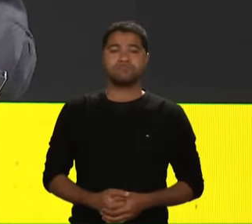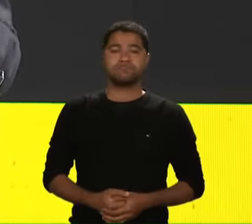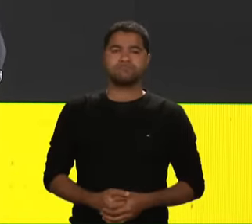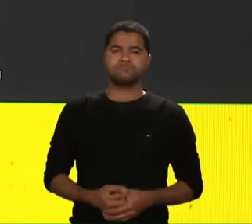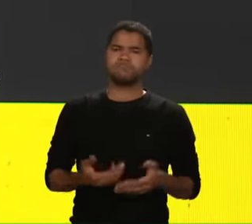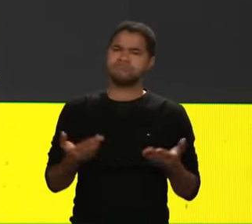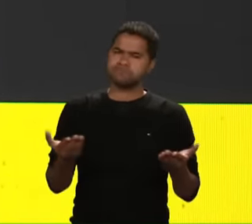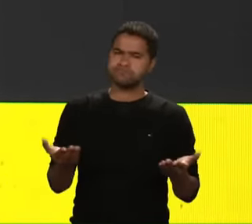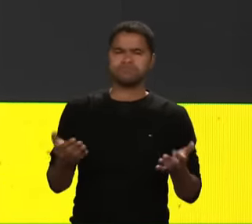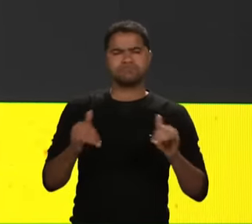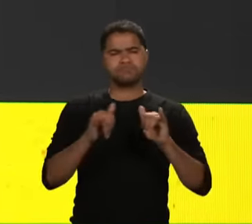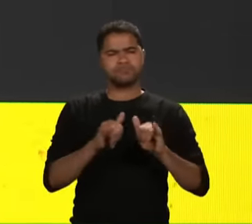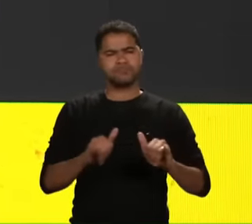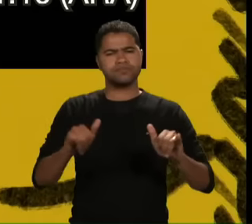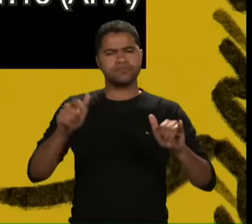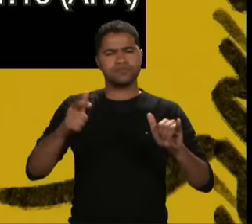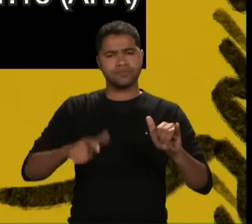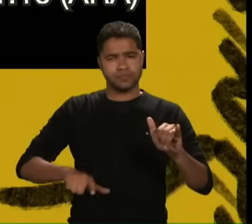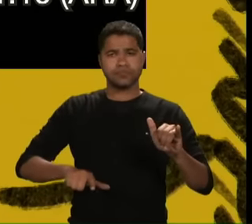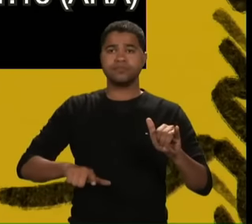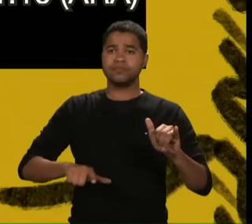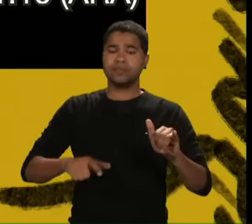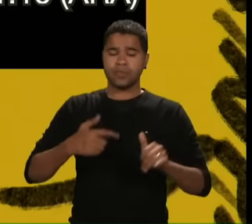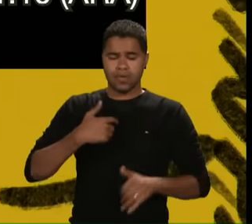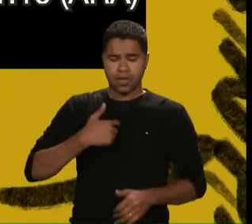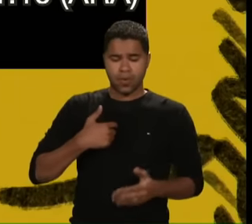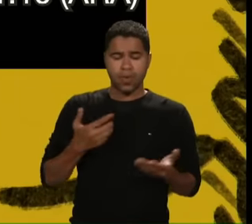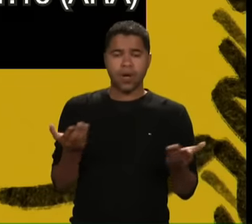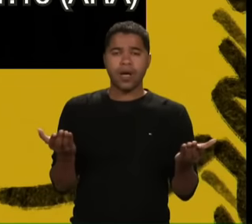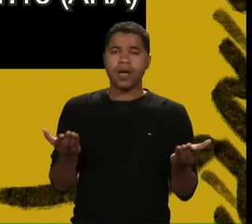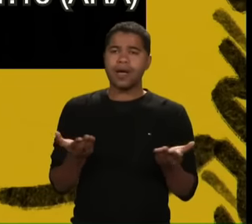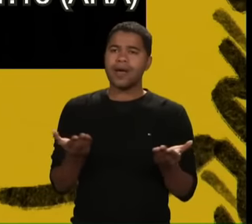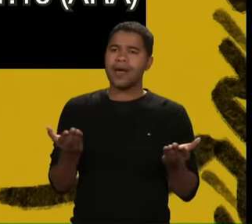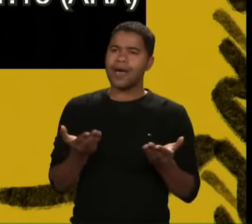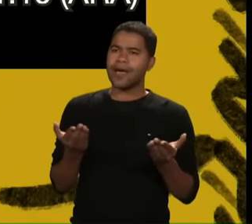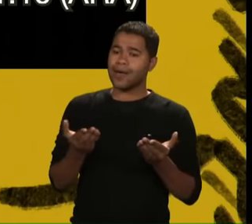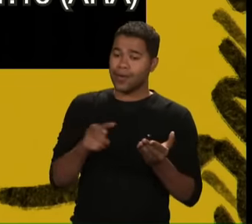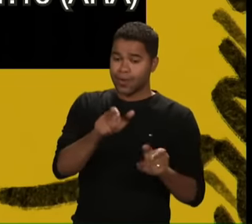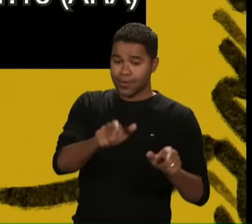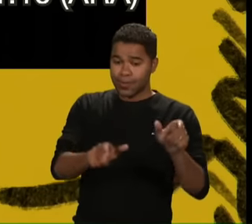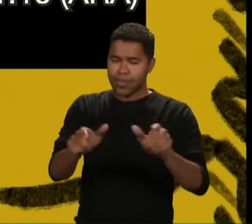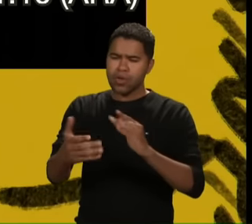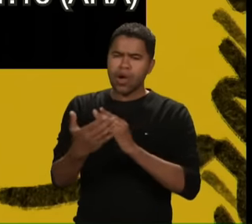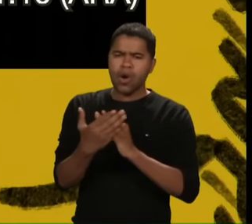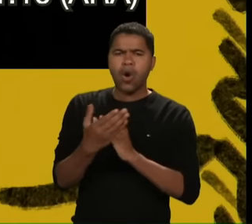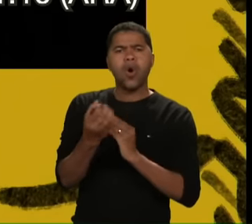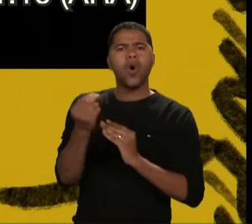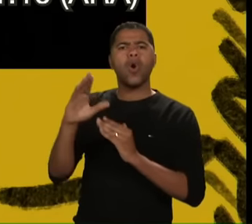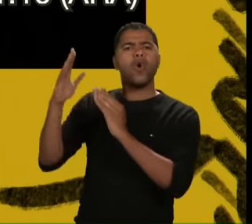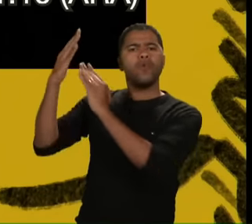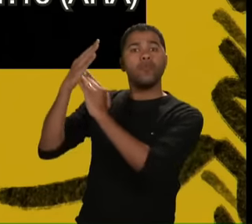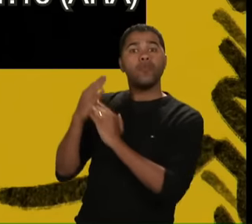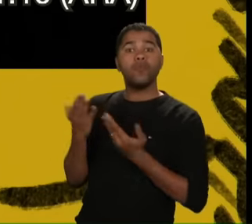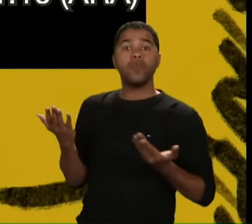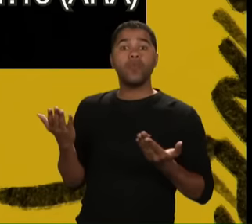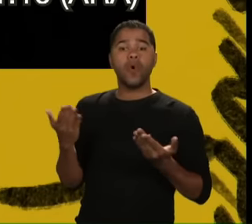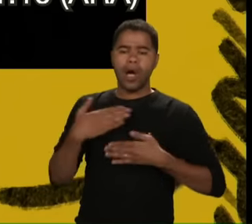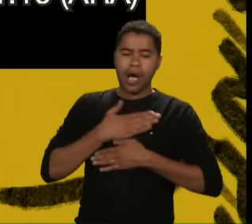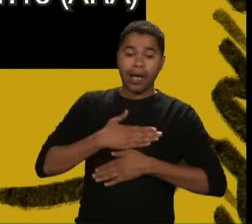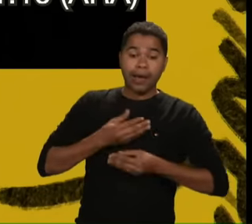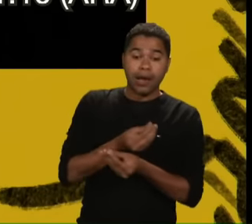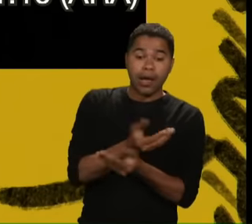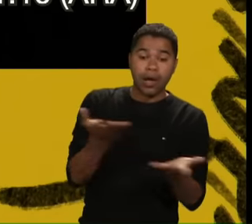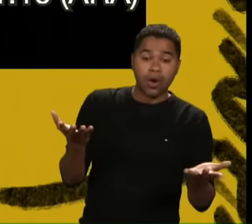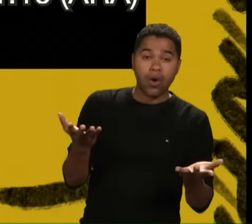porventura, Paulo está dizendo, porventura procuro eu agora o favor dos homens ou de Deus? Ou procuro agradar a